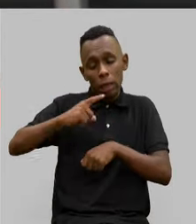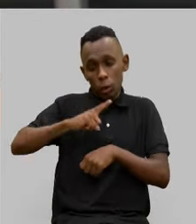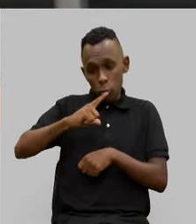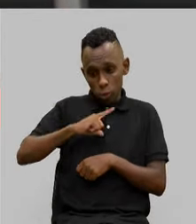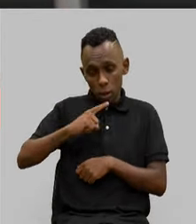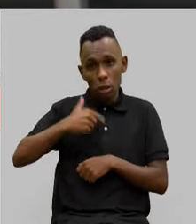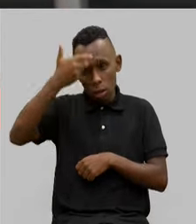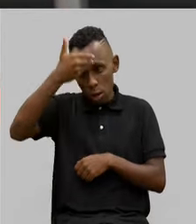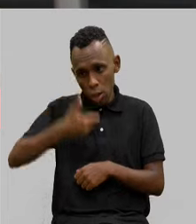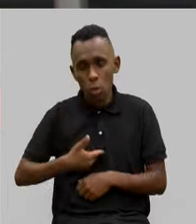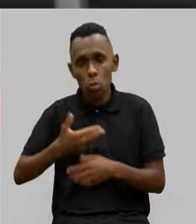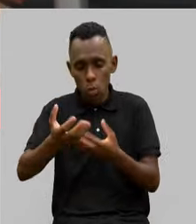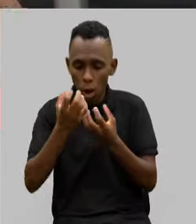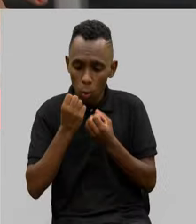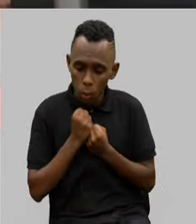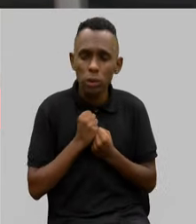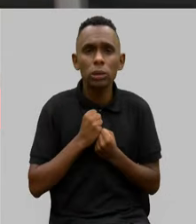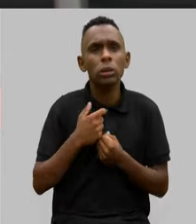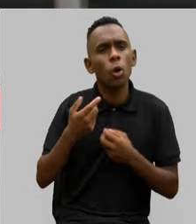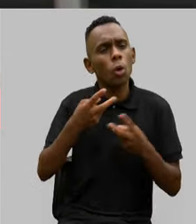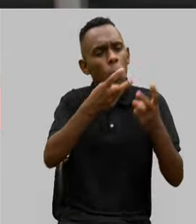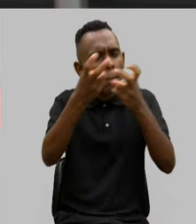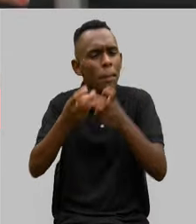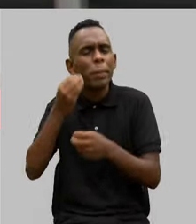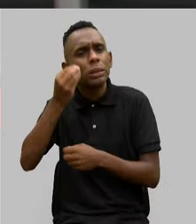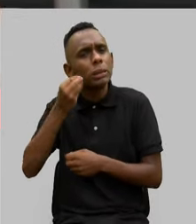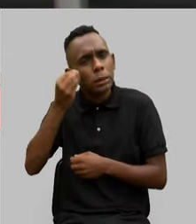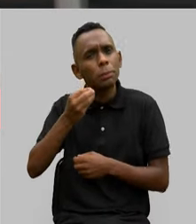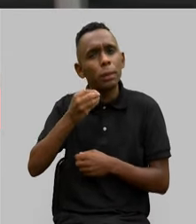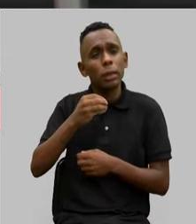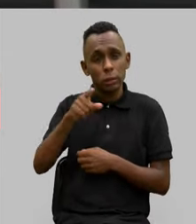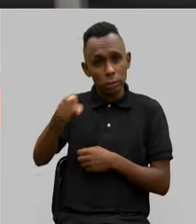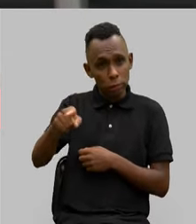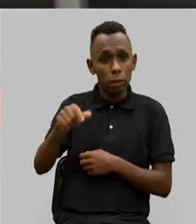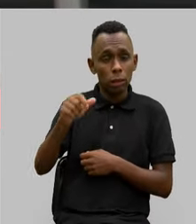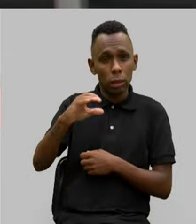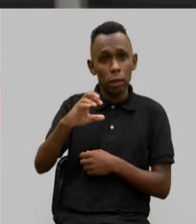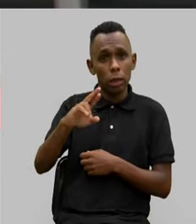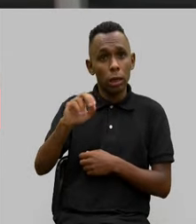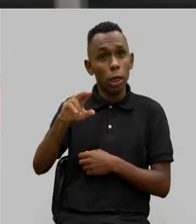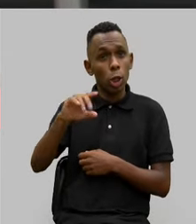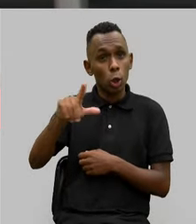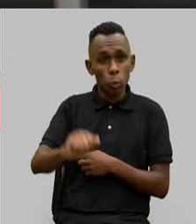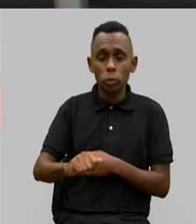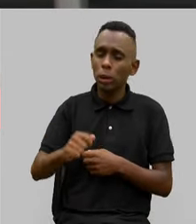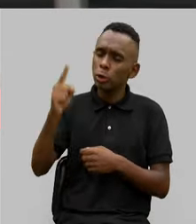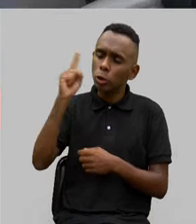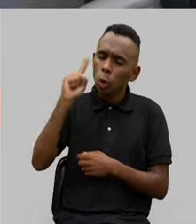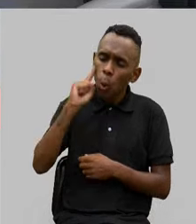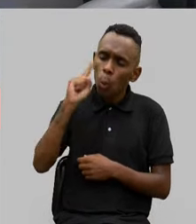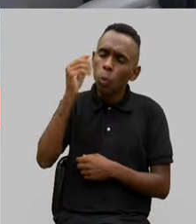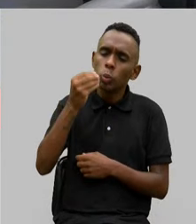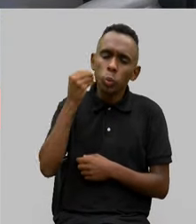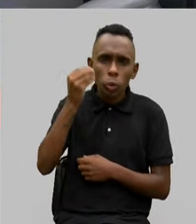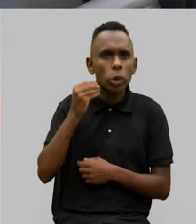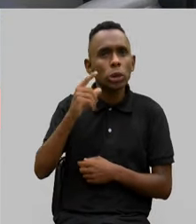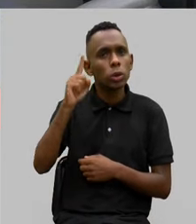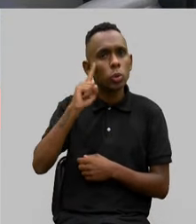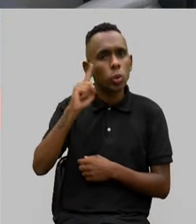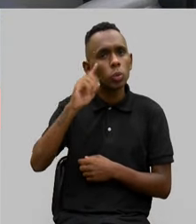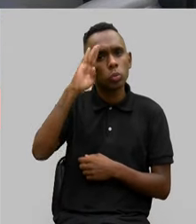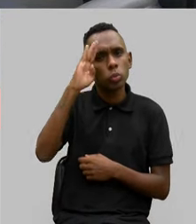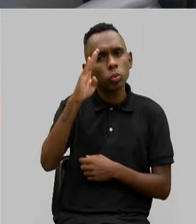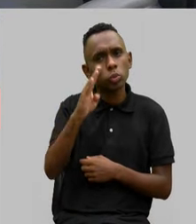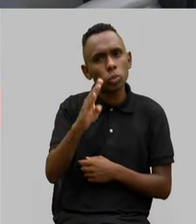sou acolhedora eu vejo histórias como a da dona Cleusa todos os dias todos os dias eu vejo